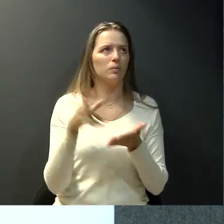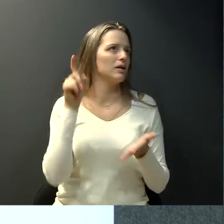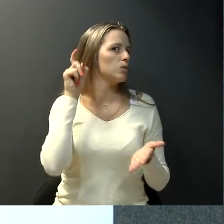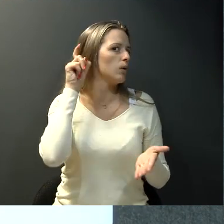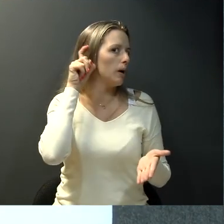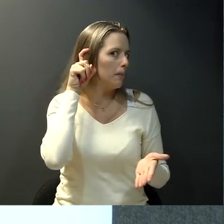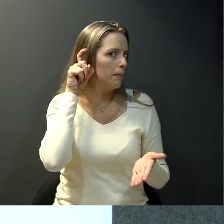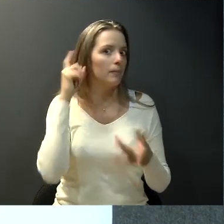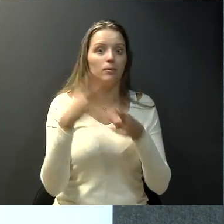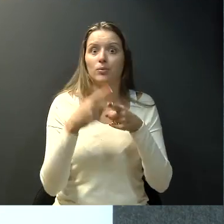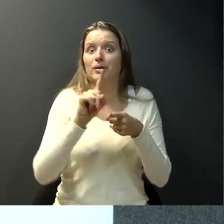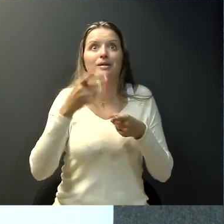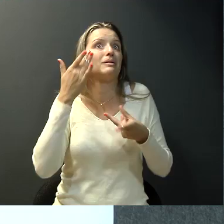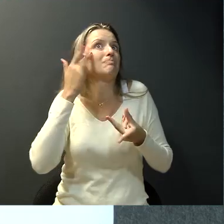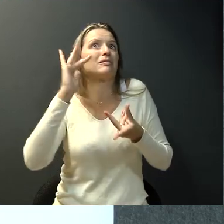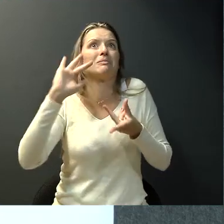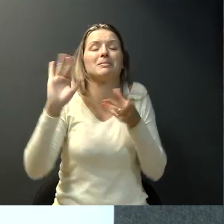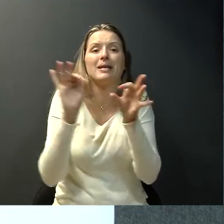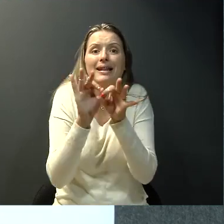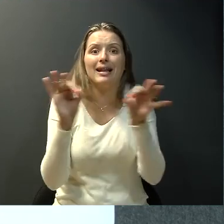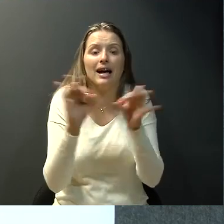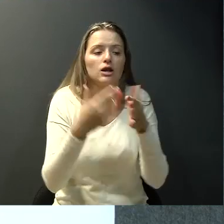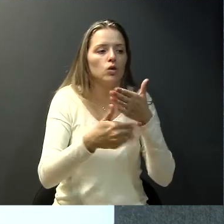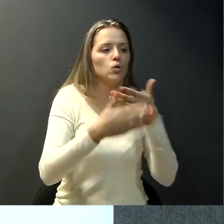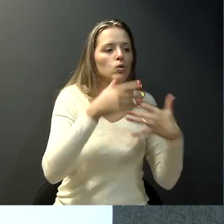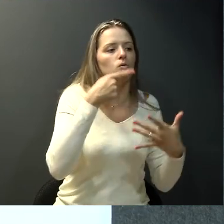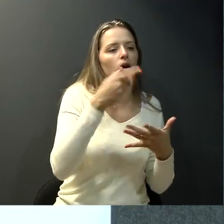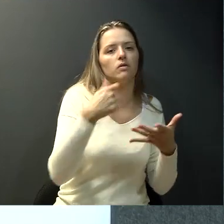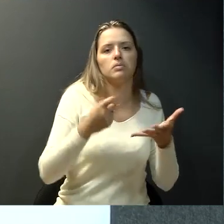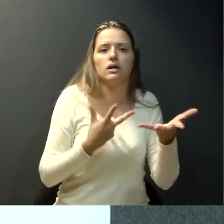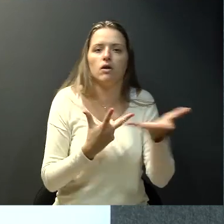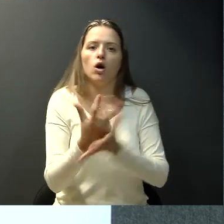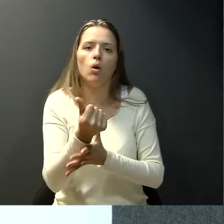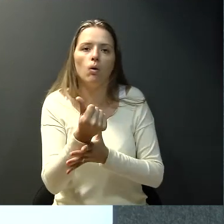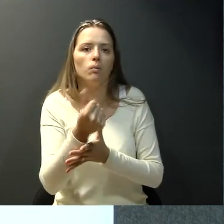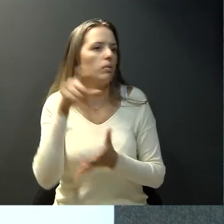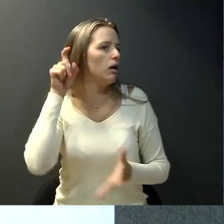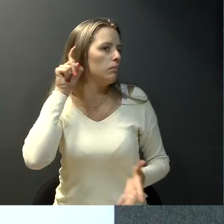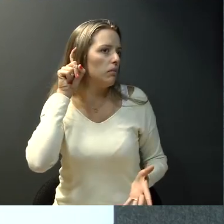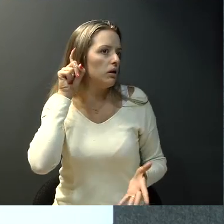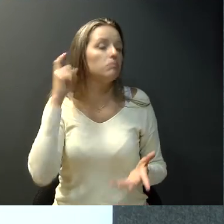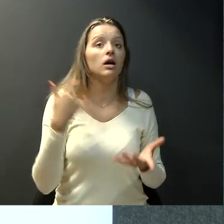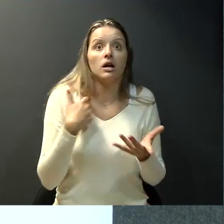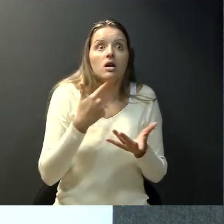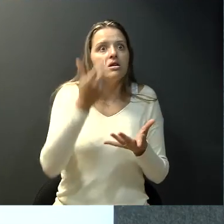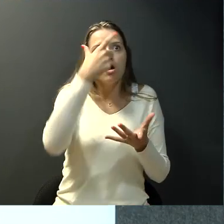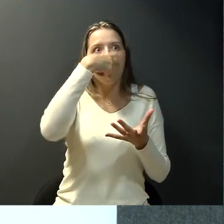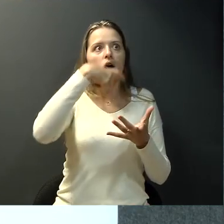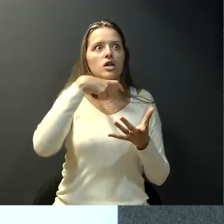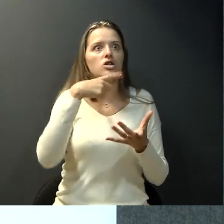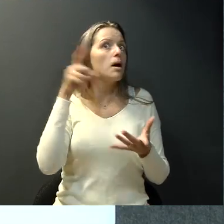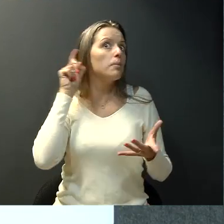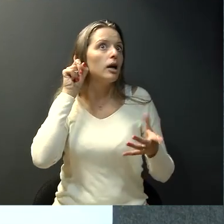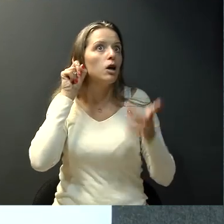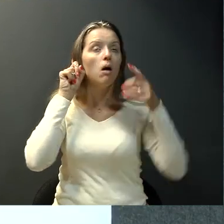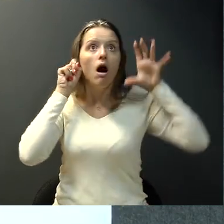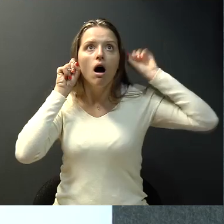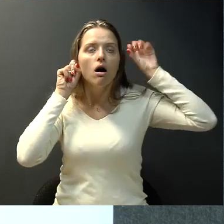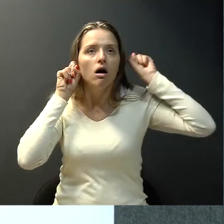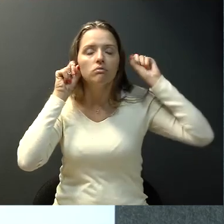do aparelho, porque a gente não sabia nada. Todos diziam que tu tinha que comprar um aparelho, eu achava que ele ia botar o aparelho e sair